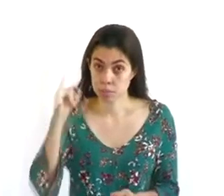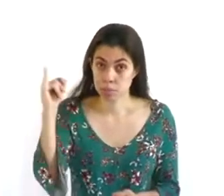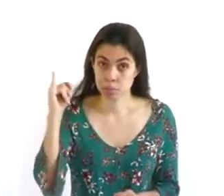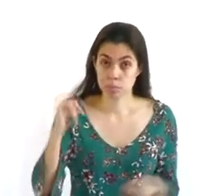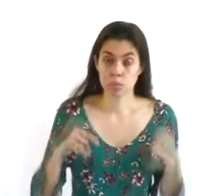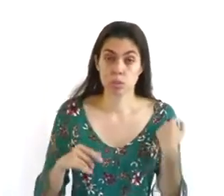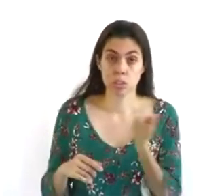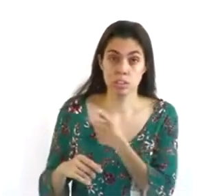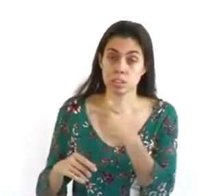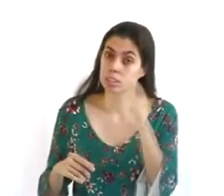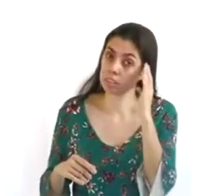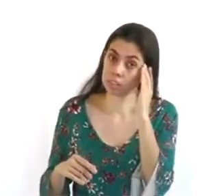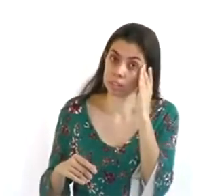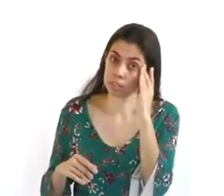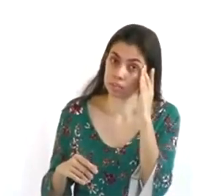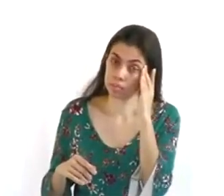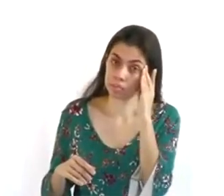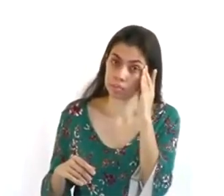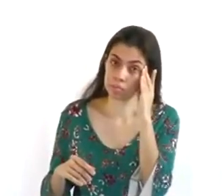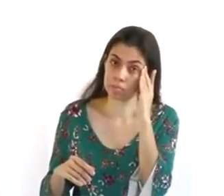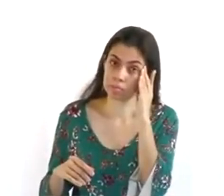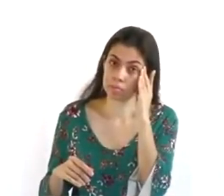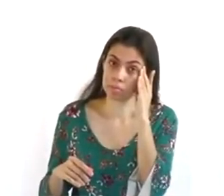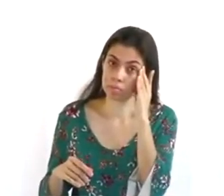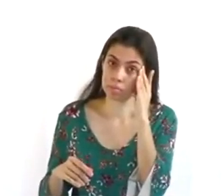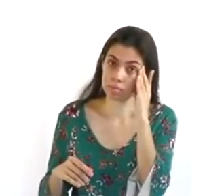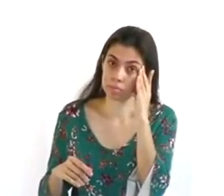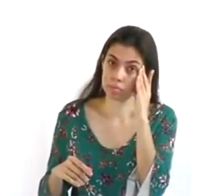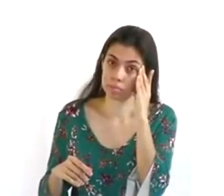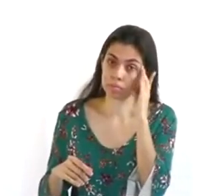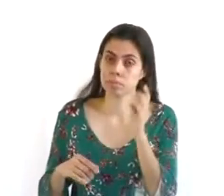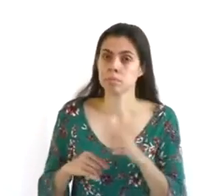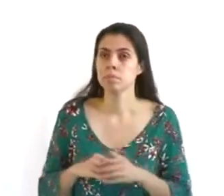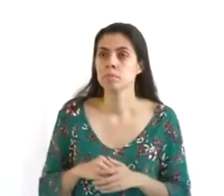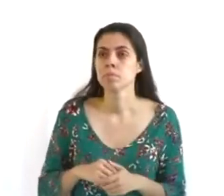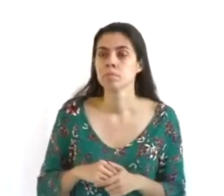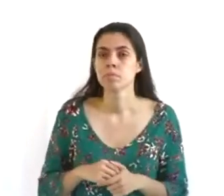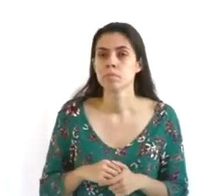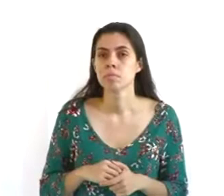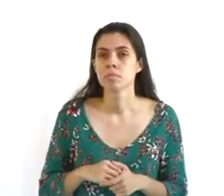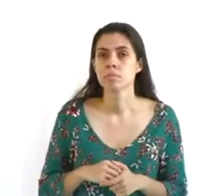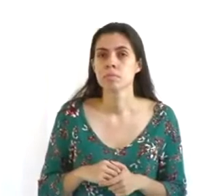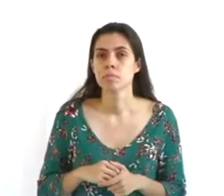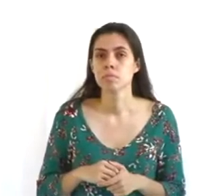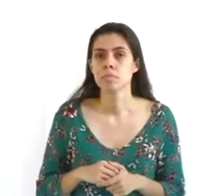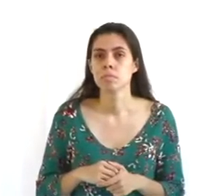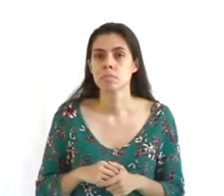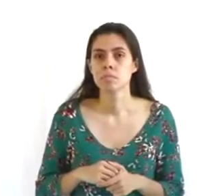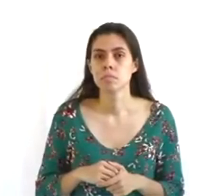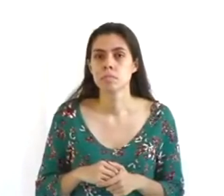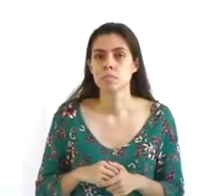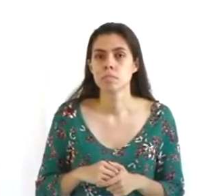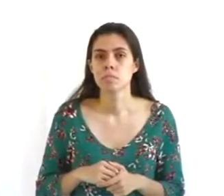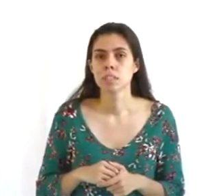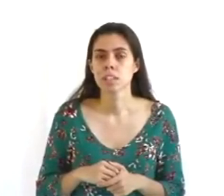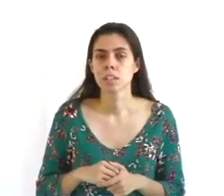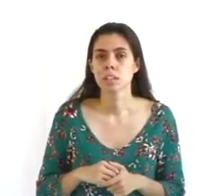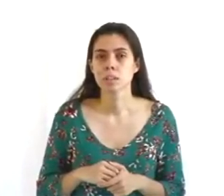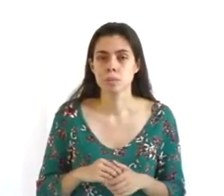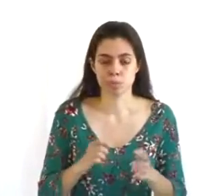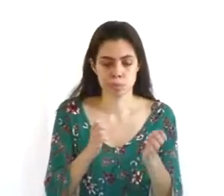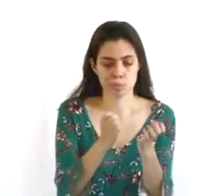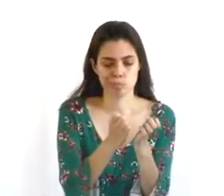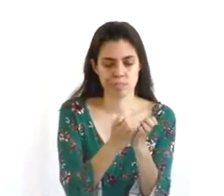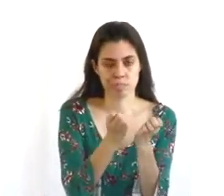outro momento, já depois que o povo de Israel volta do cativeiro, e você encontra isso registrado no livro de Esdras, ou Esdras, como